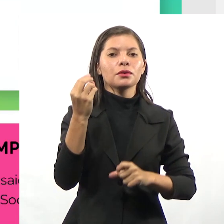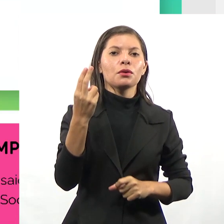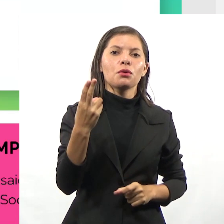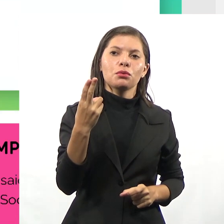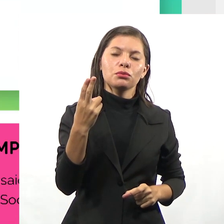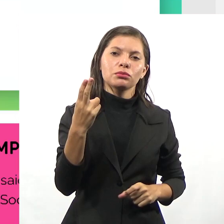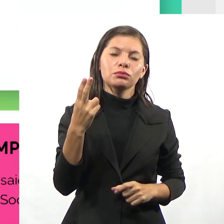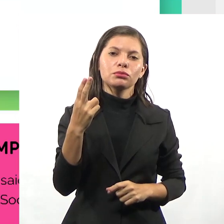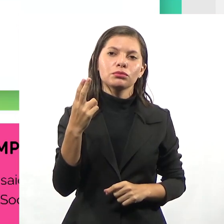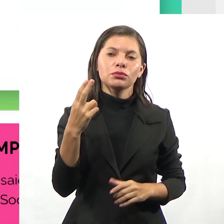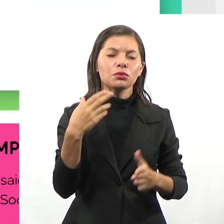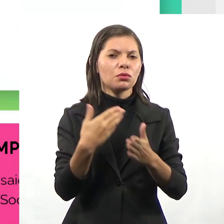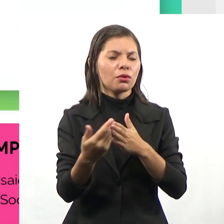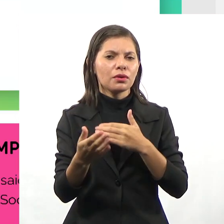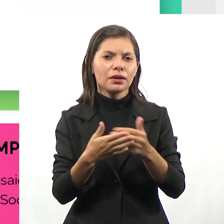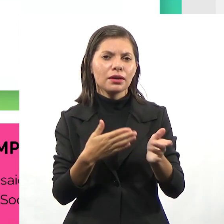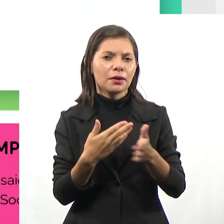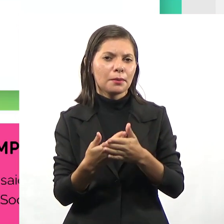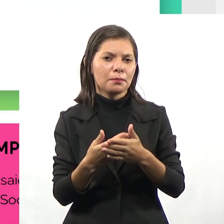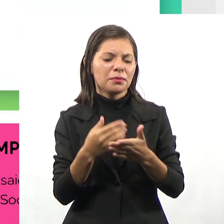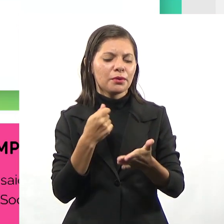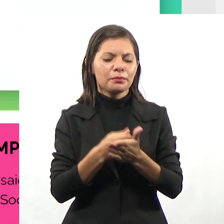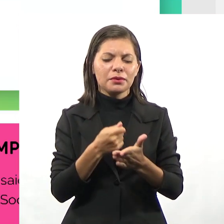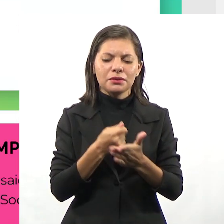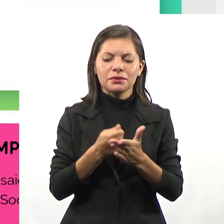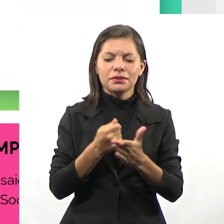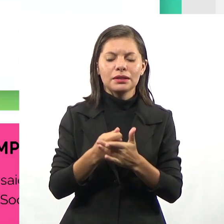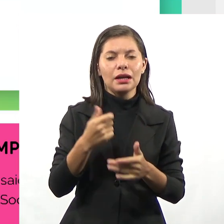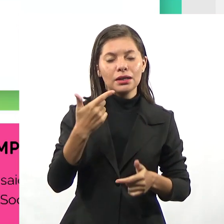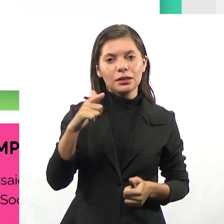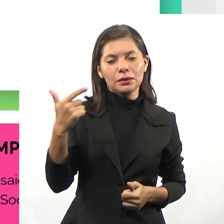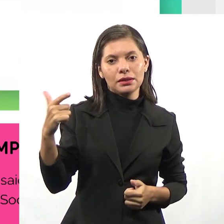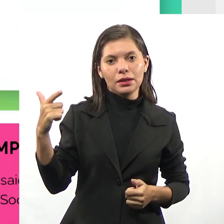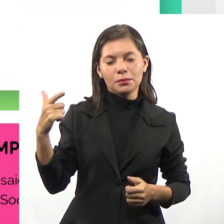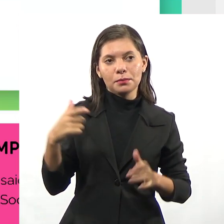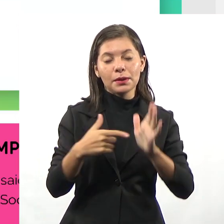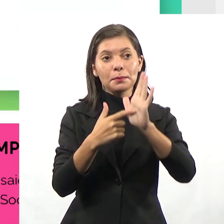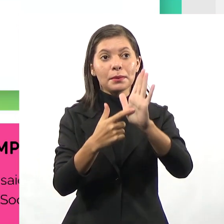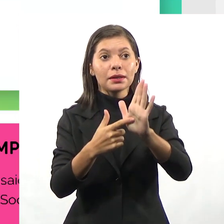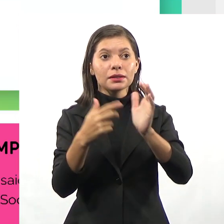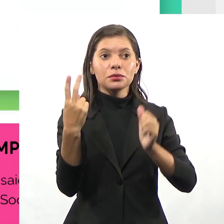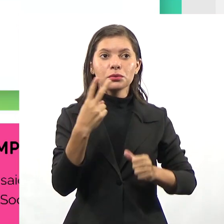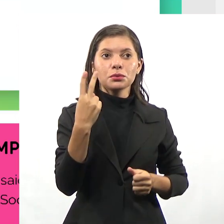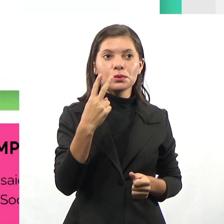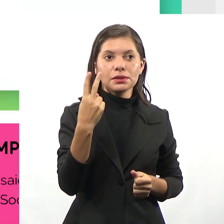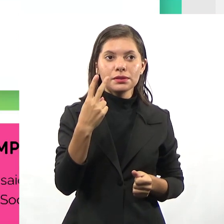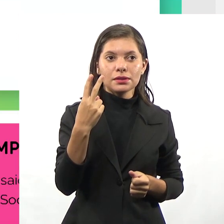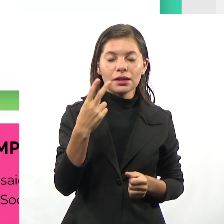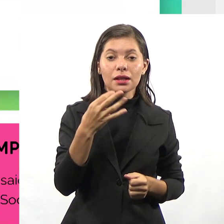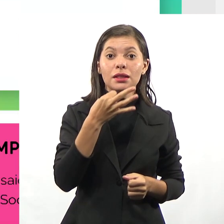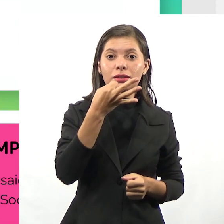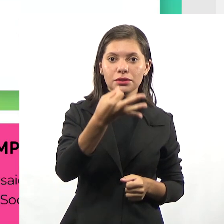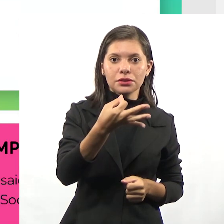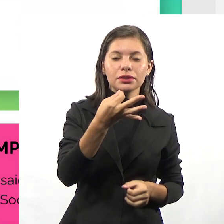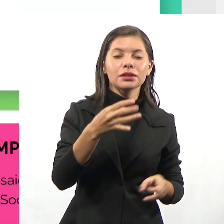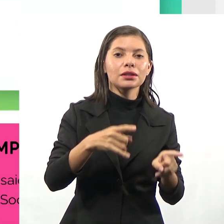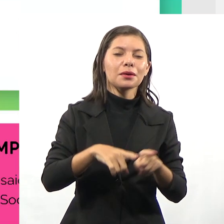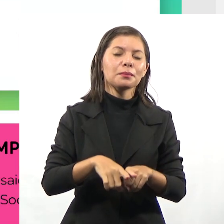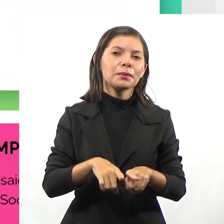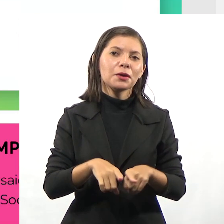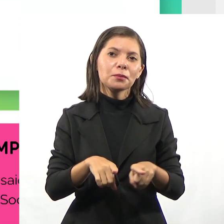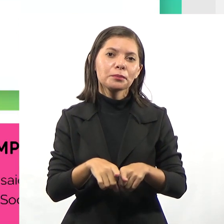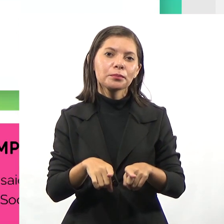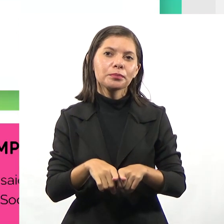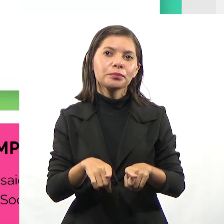termo ou um outro. Não impõe uma obrigatoriedade que apareça os dois termos. Outra dica